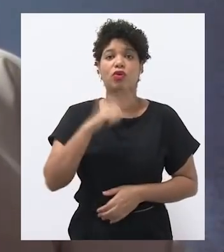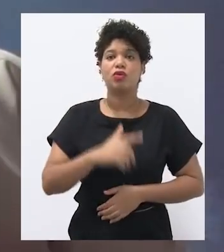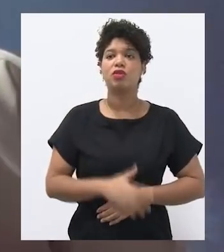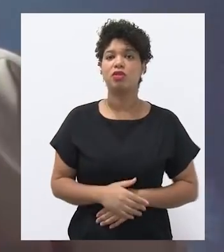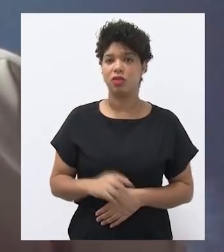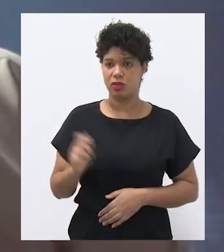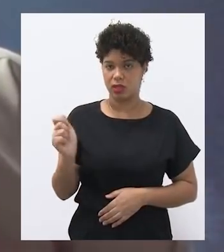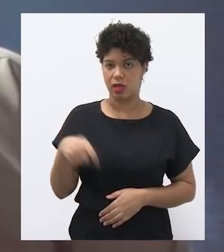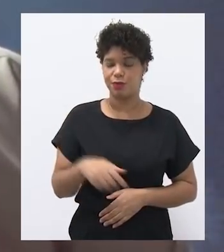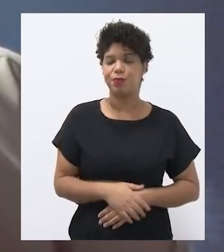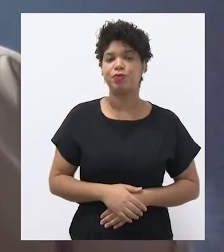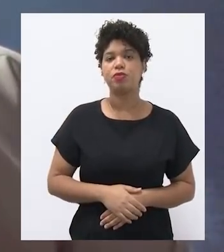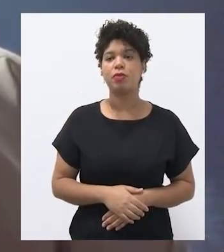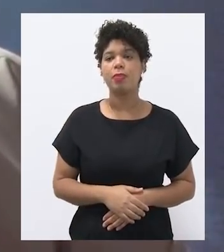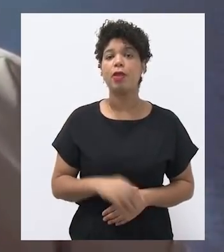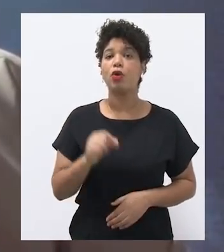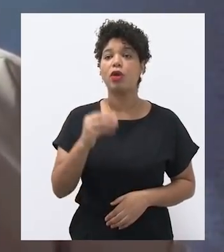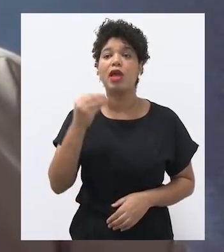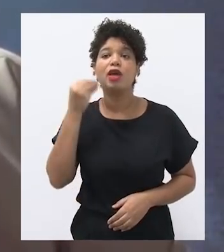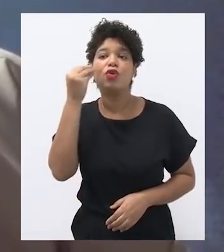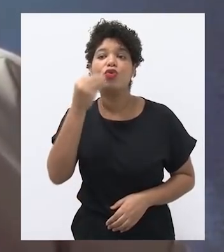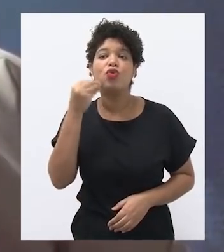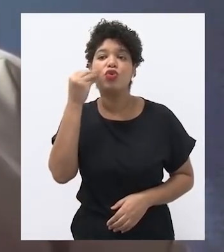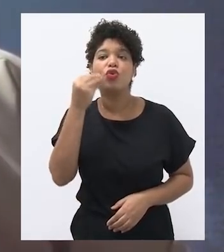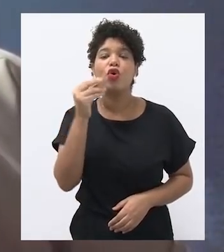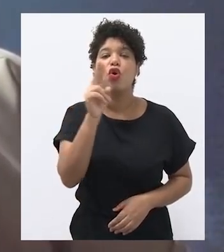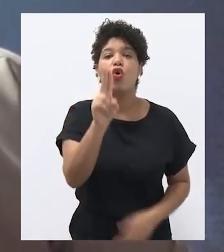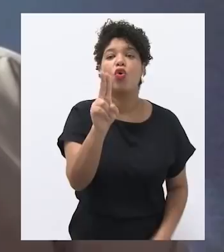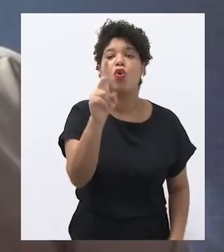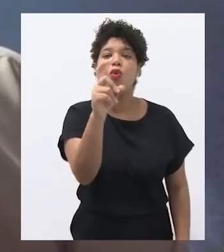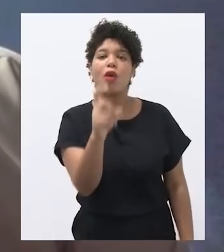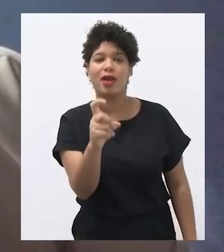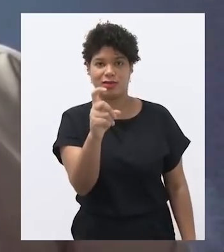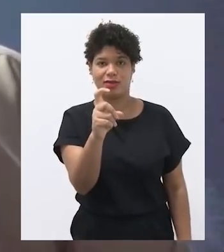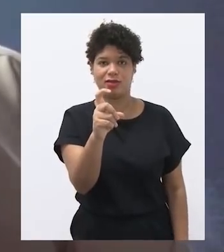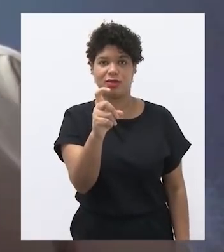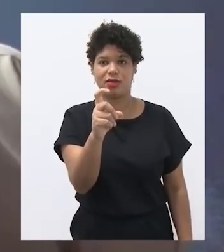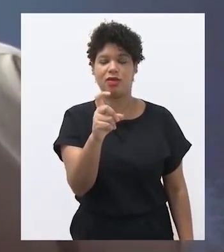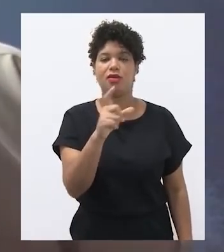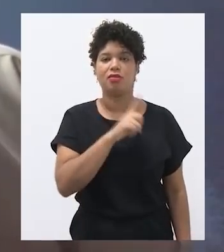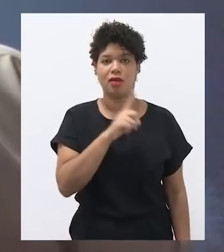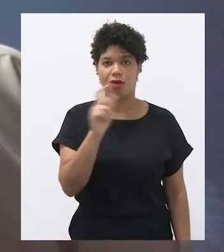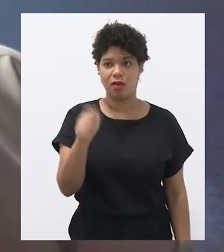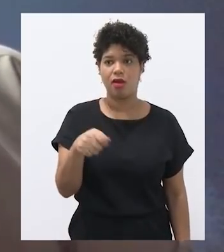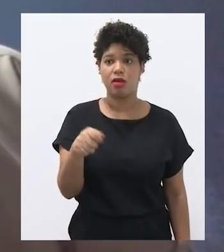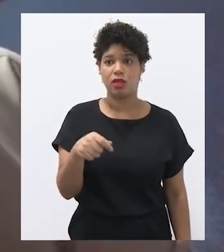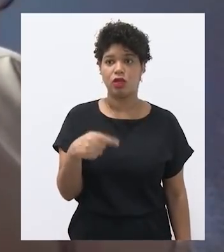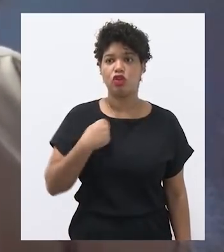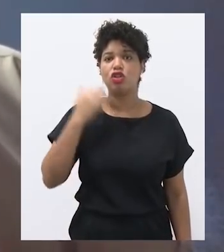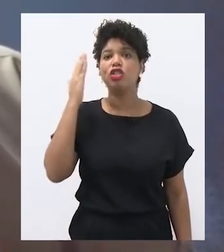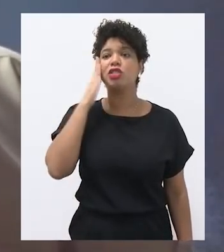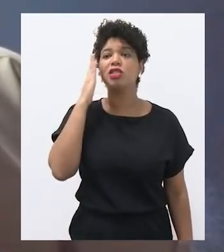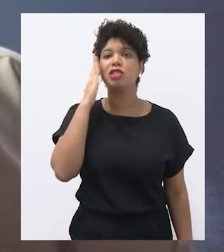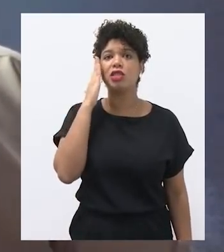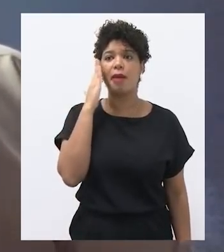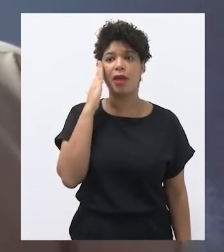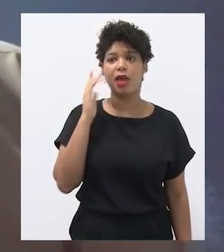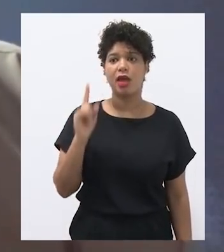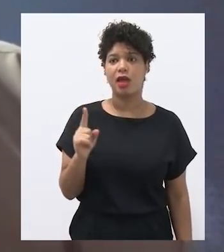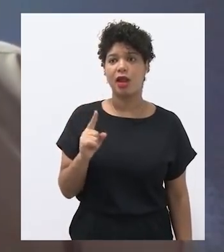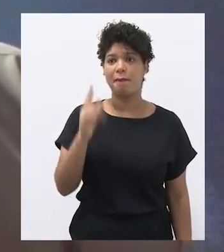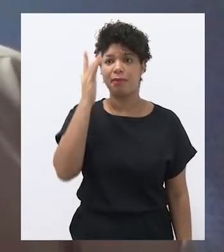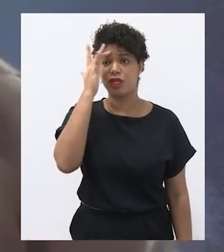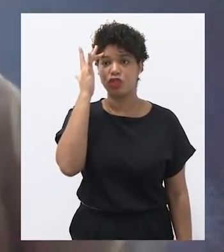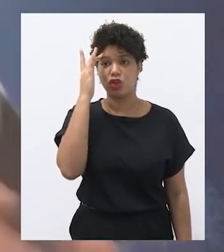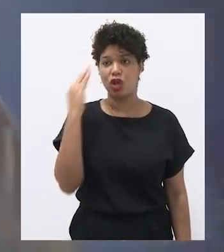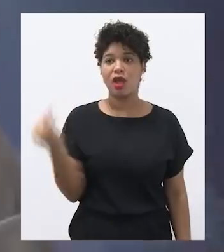user experience, que é a experiência do consumidor. Hoje, saber sobre o consumidor é muito importante. Isso